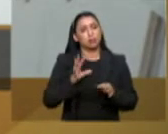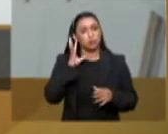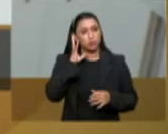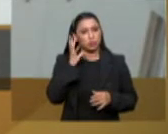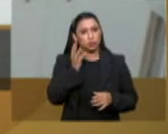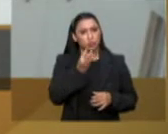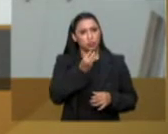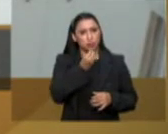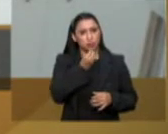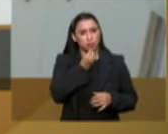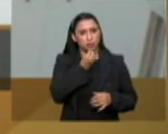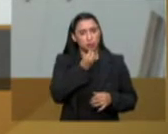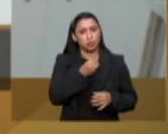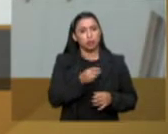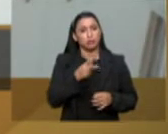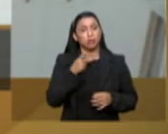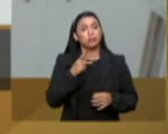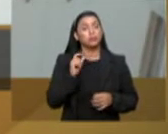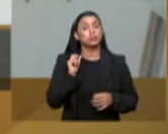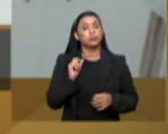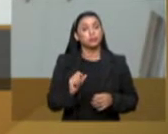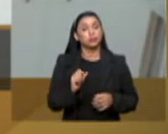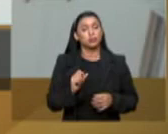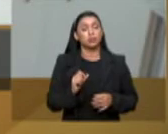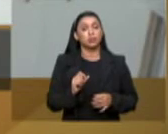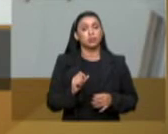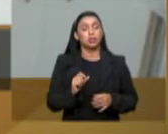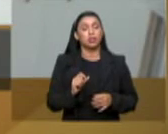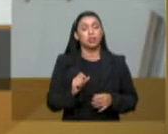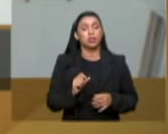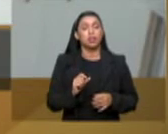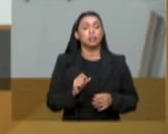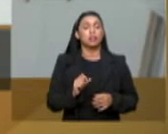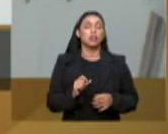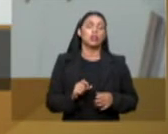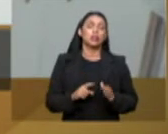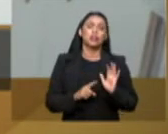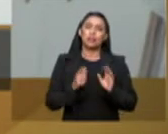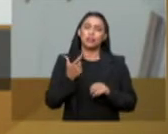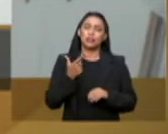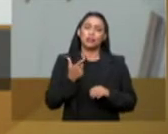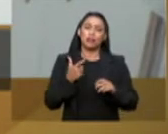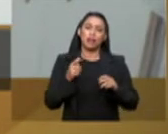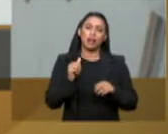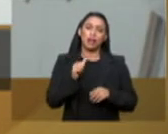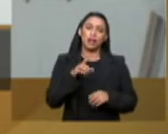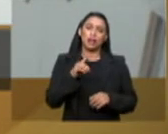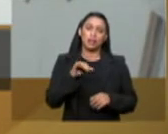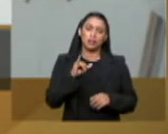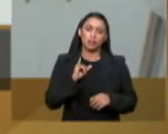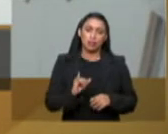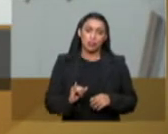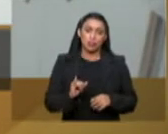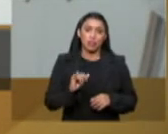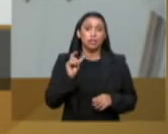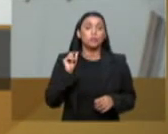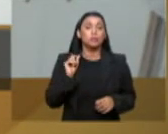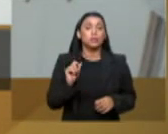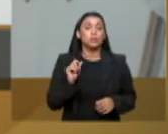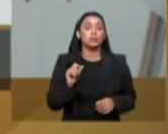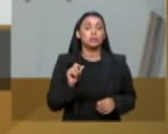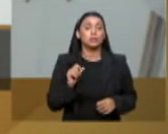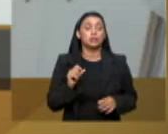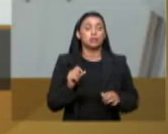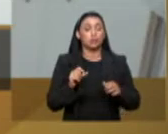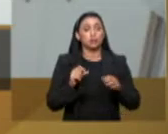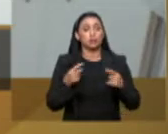Toffoli, que seja declarada a inconstitucionalidade apenas do decreto que restabeleceu a